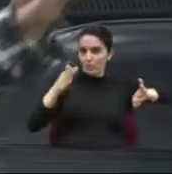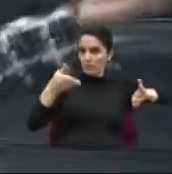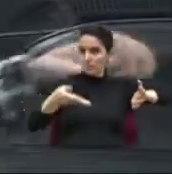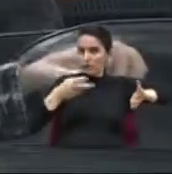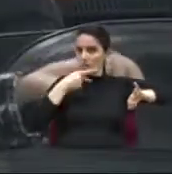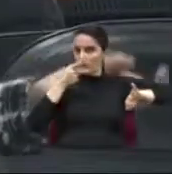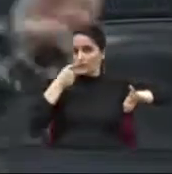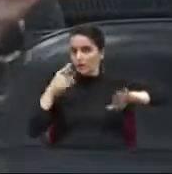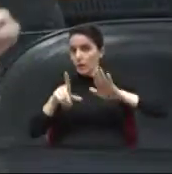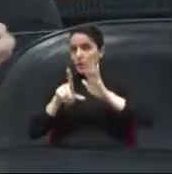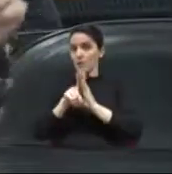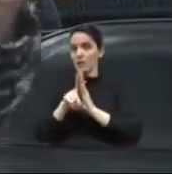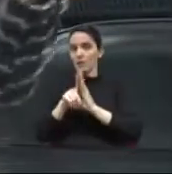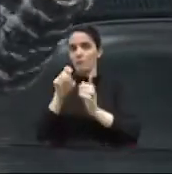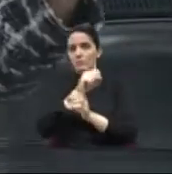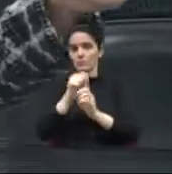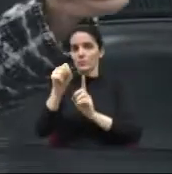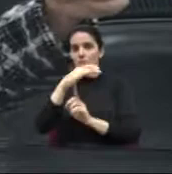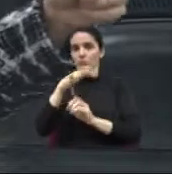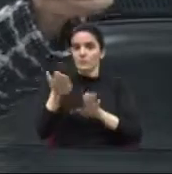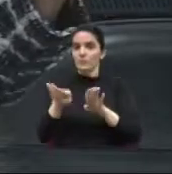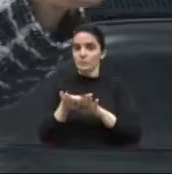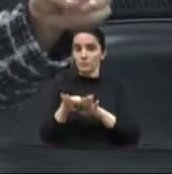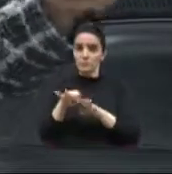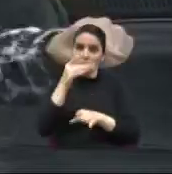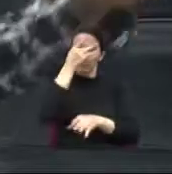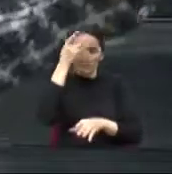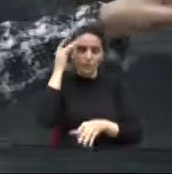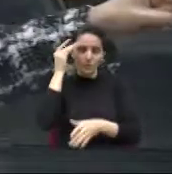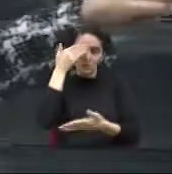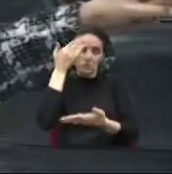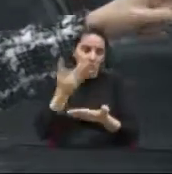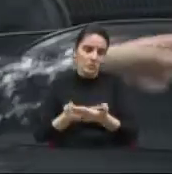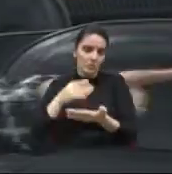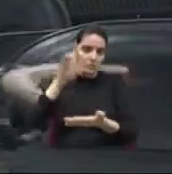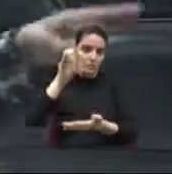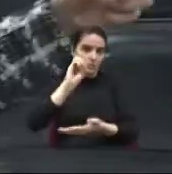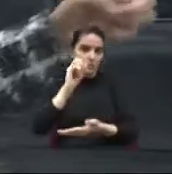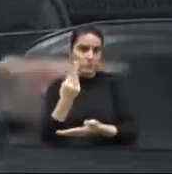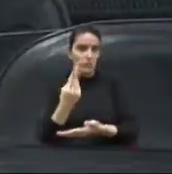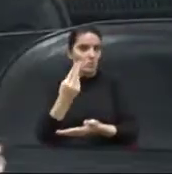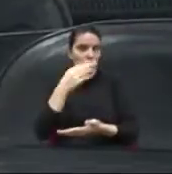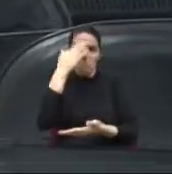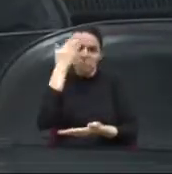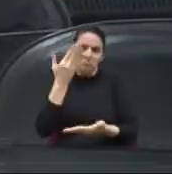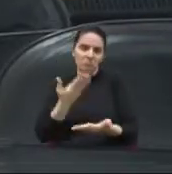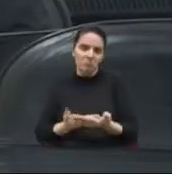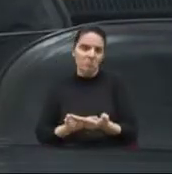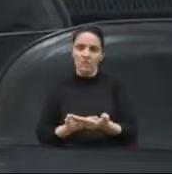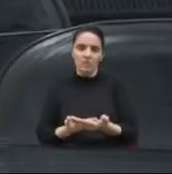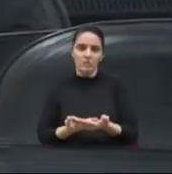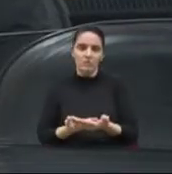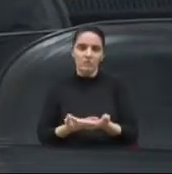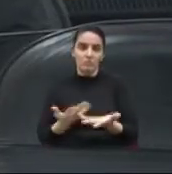para toda a sociedade, inclusive para aqueles que têm o direito de crer e de não crer, e professar qualquer que seja a fé.